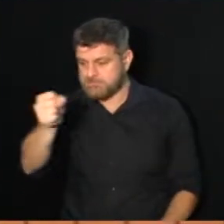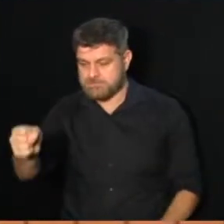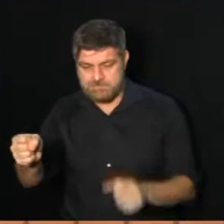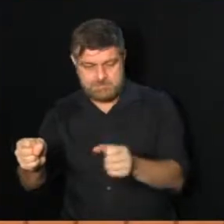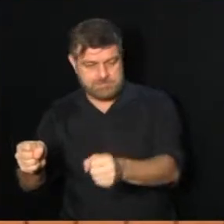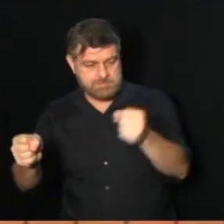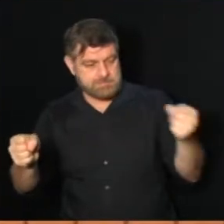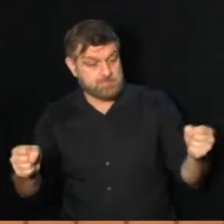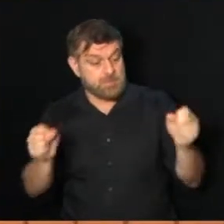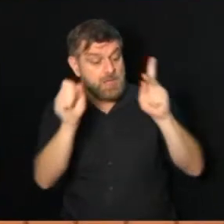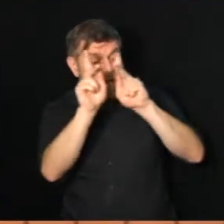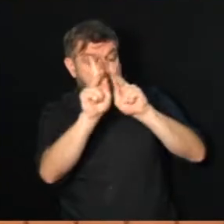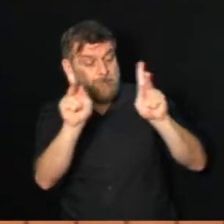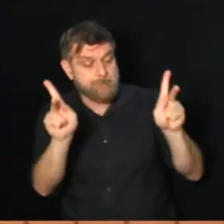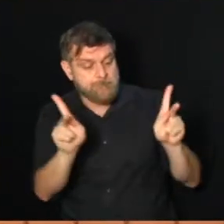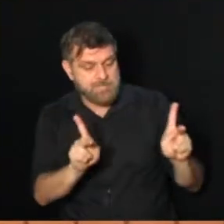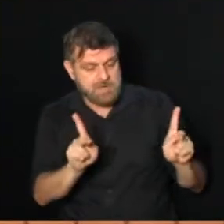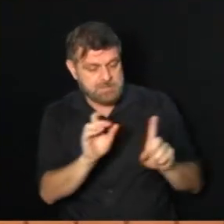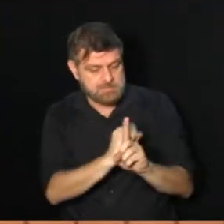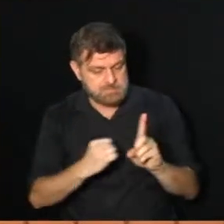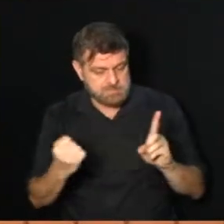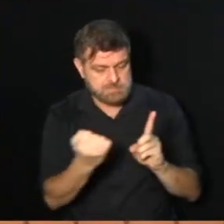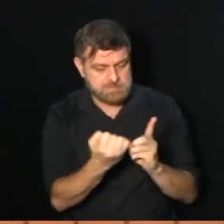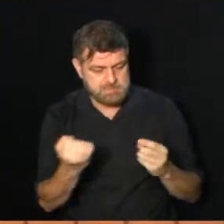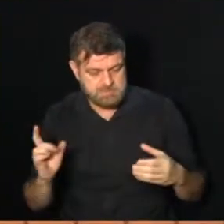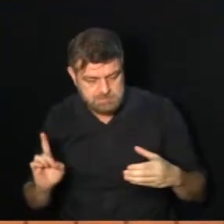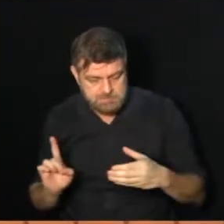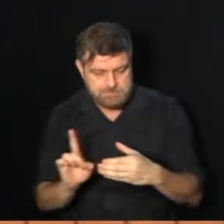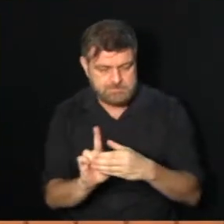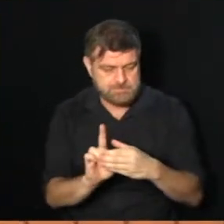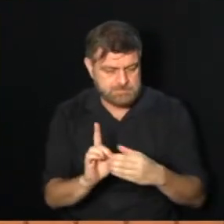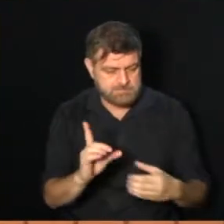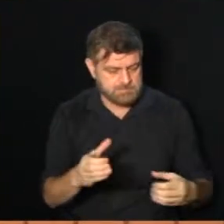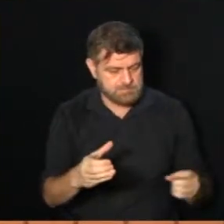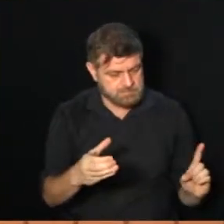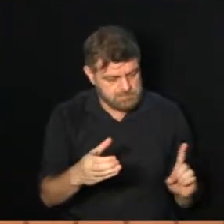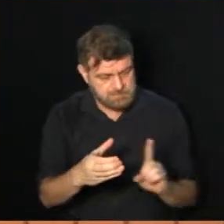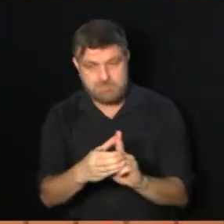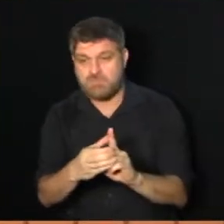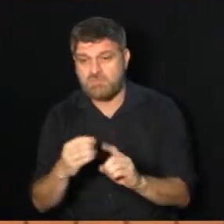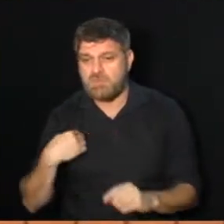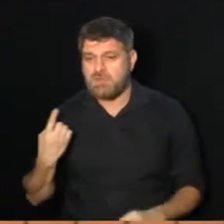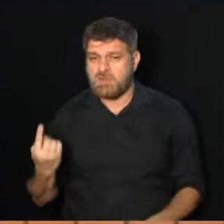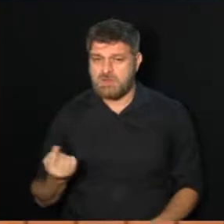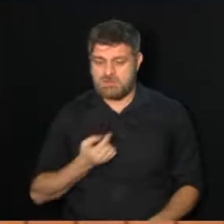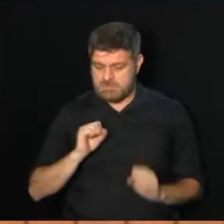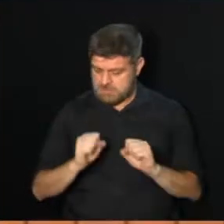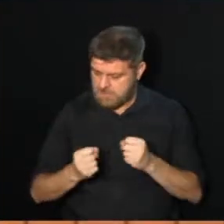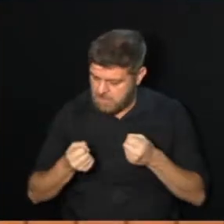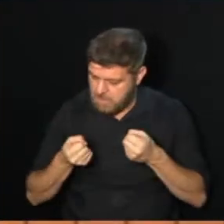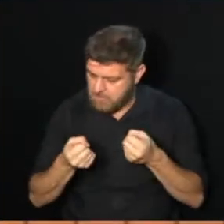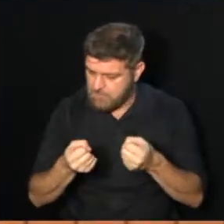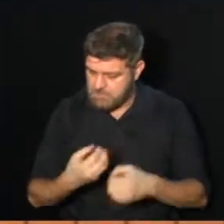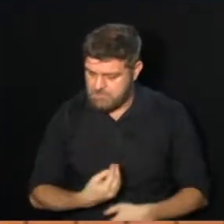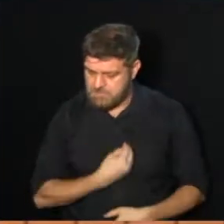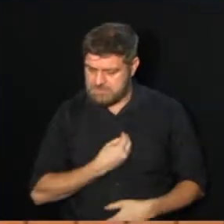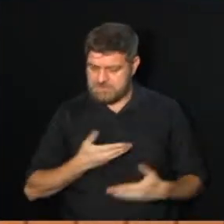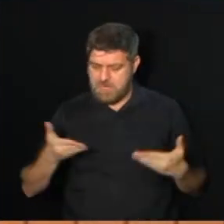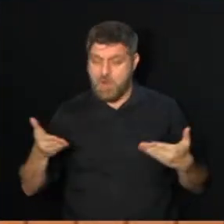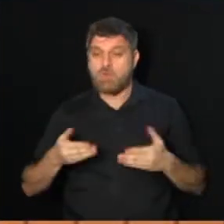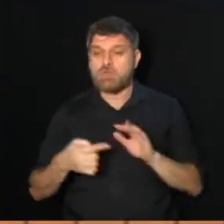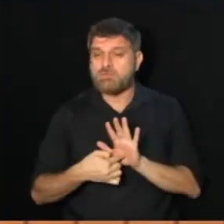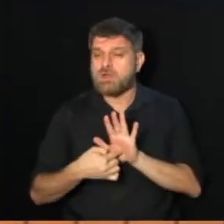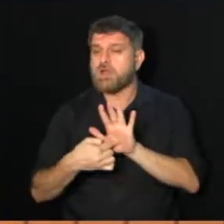social. Então, por isso que nós acreditamos tanto nesse trabalho, né, apoiamos e estamos aqui hoje para